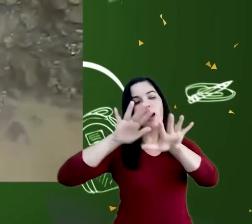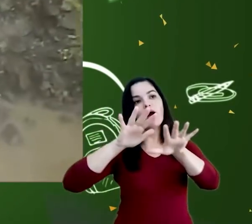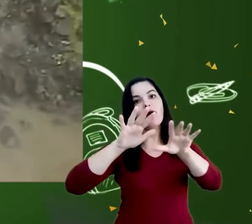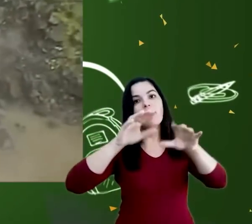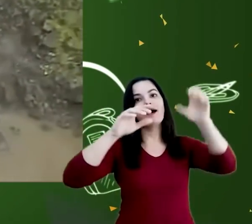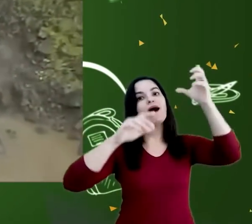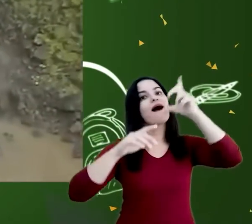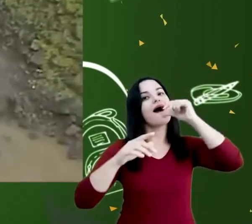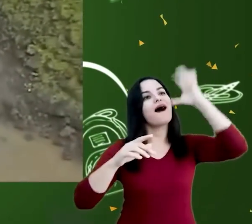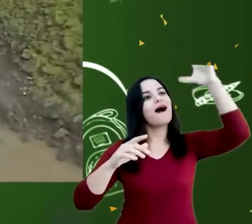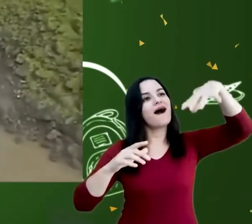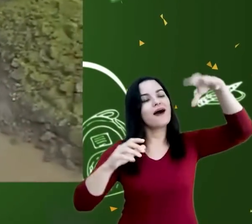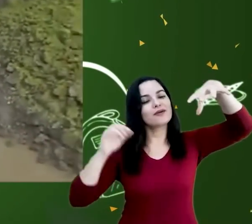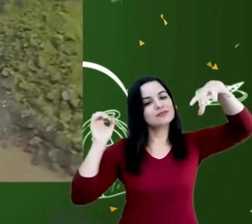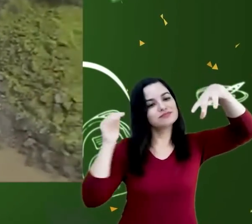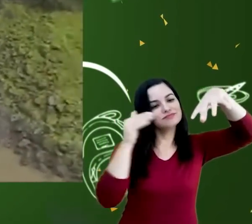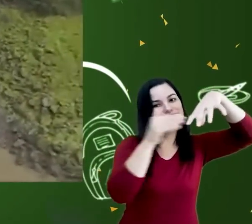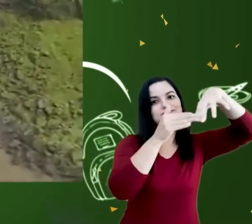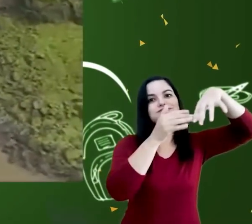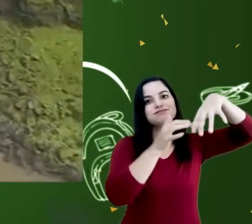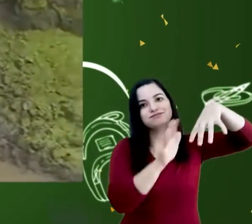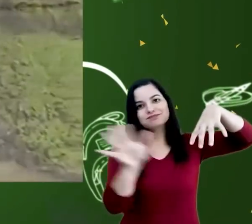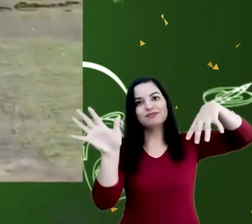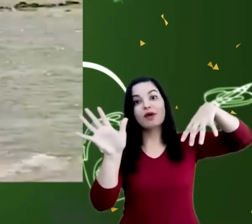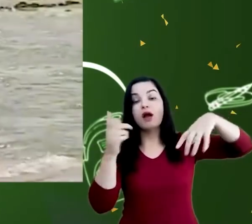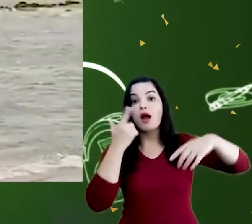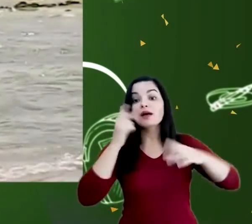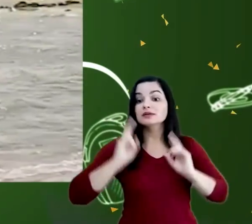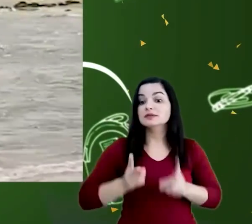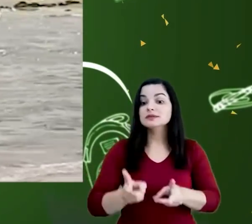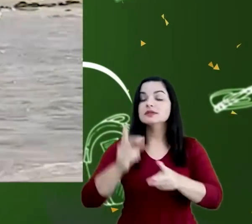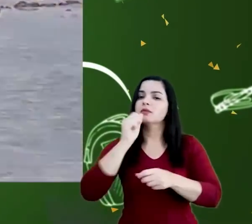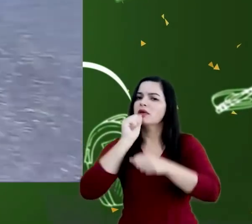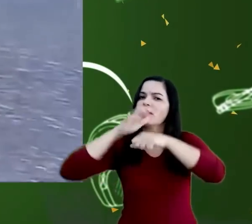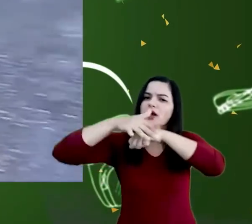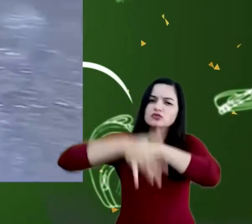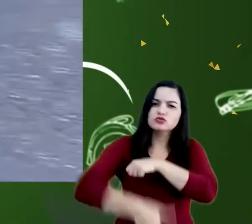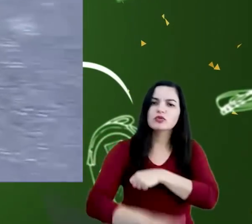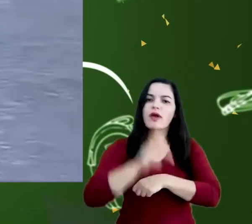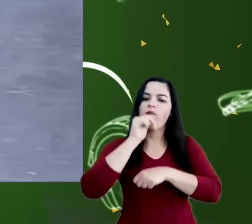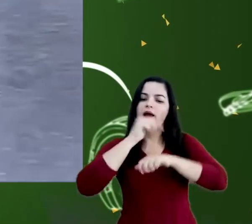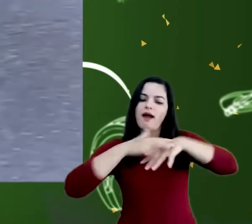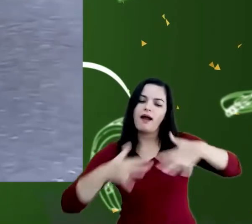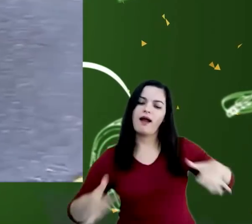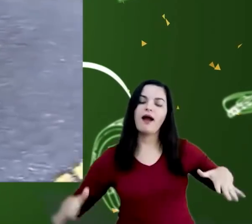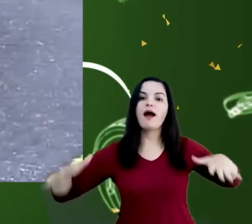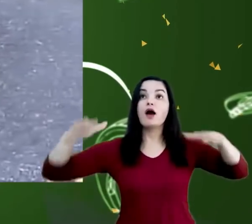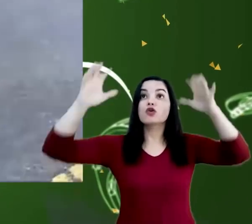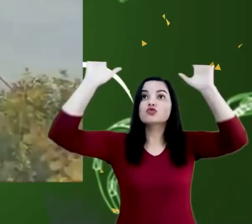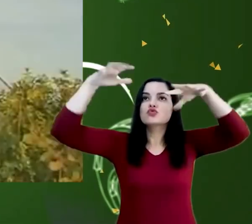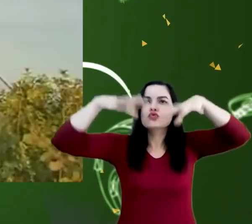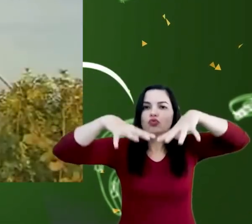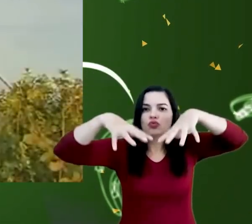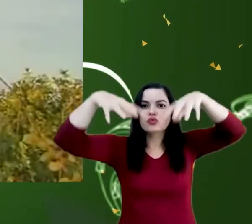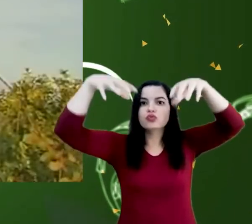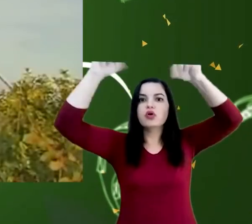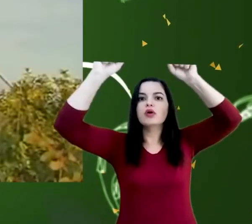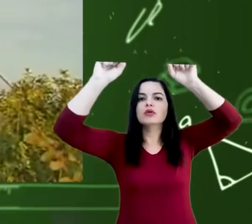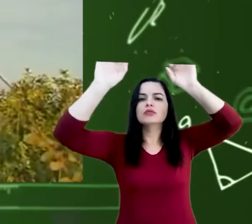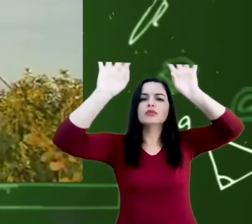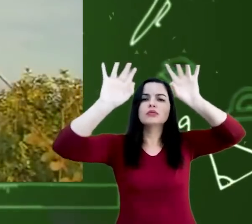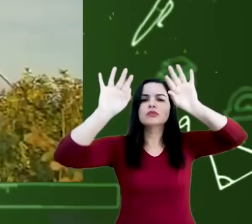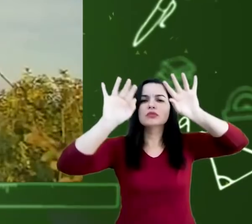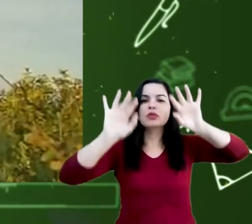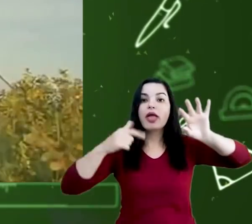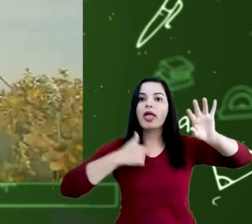assim. O arco-íris que nós vemos nas cachoeiras, nos mares e nas cidades depois da chuva surge quando a minha